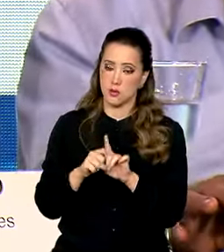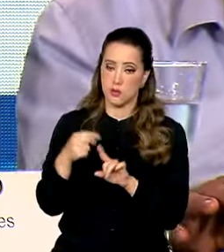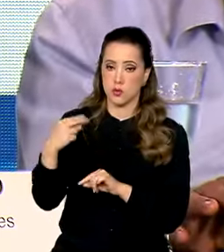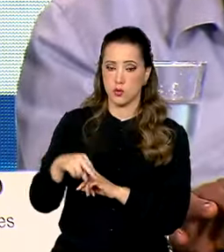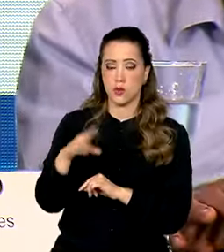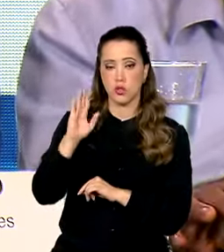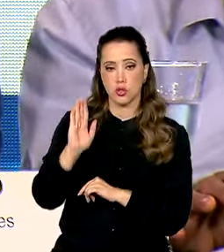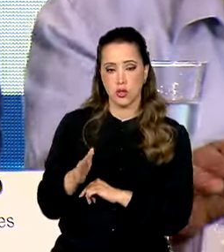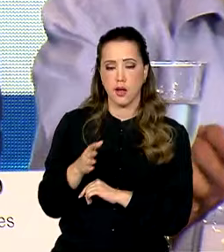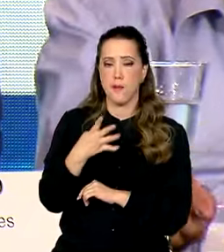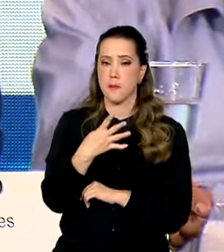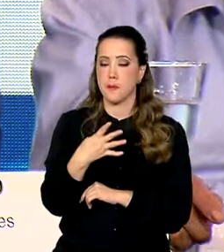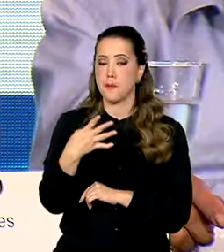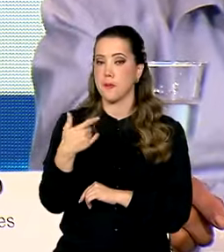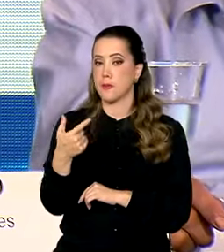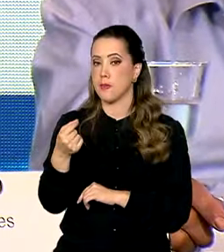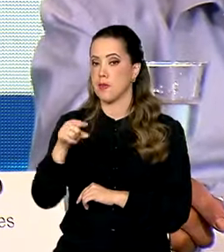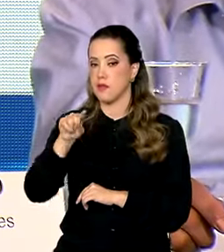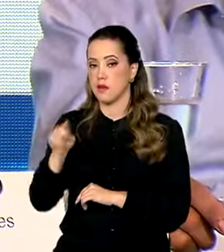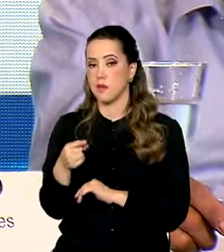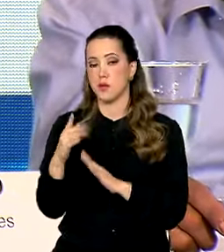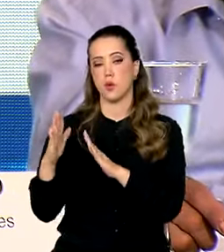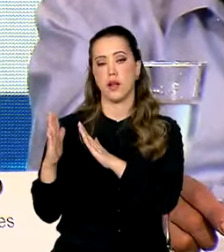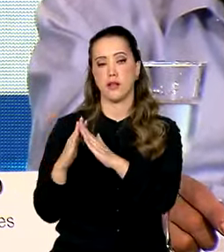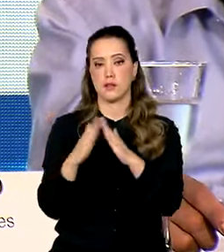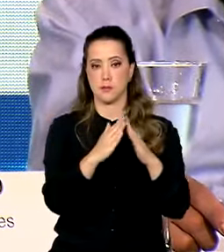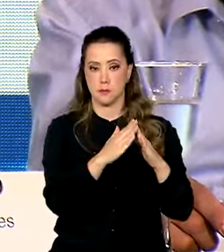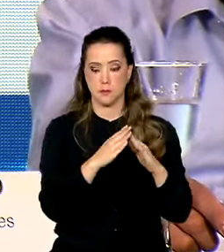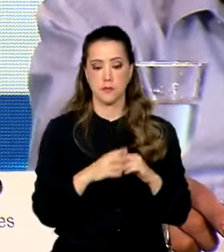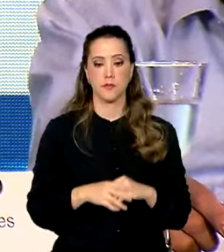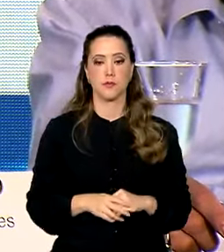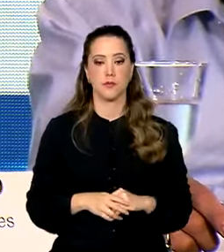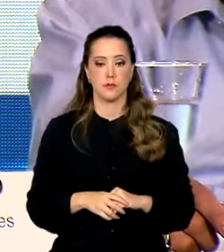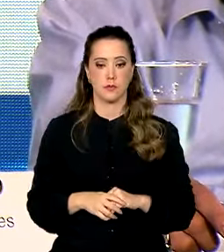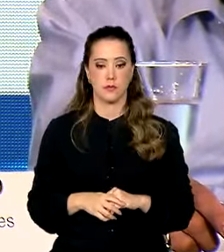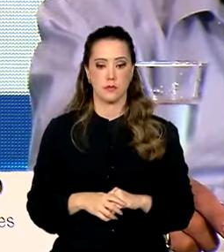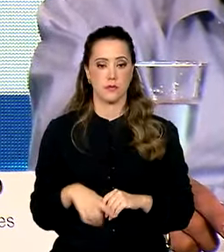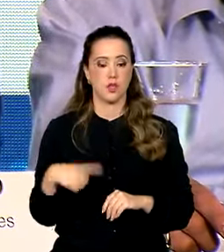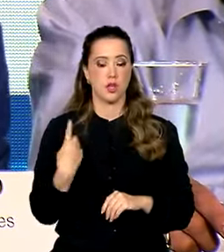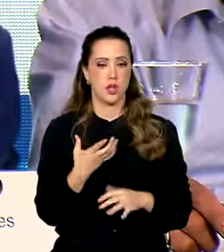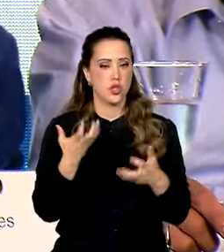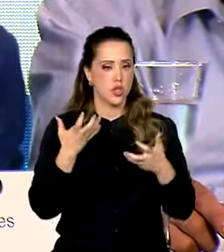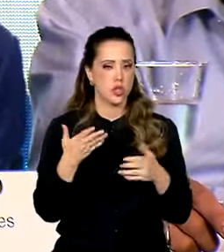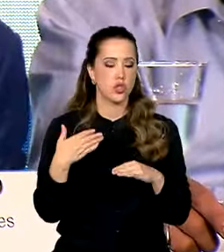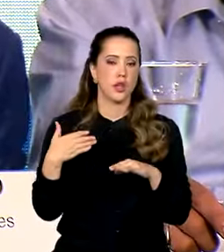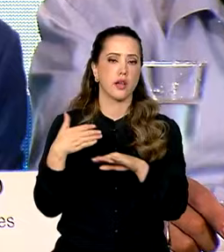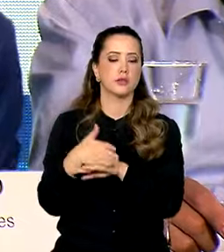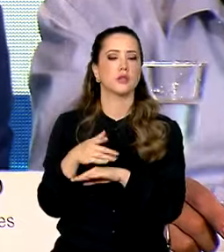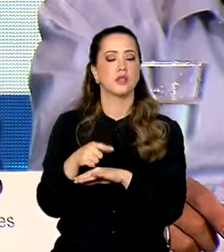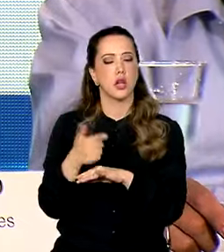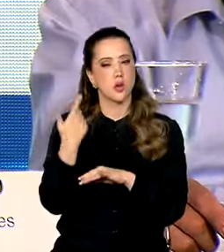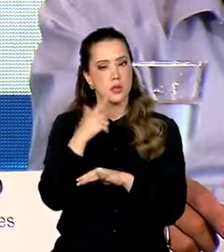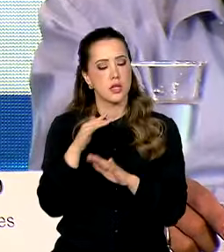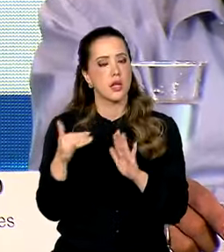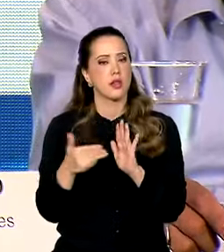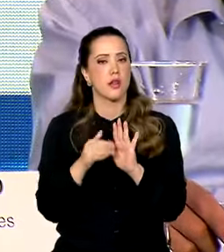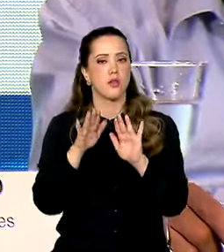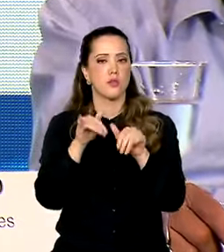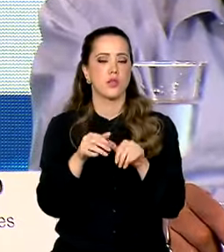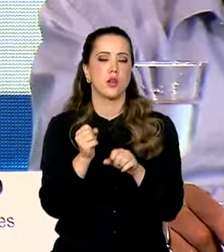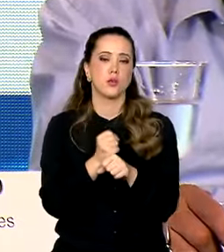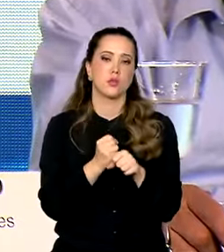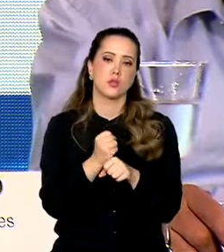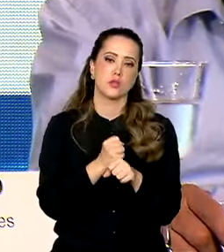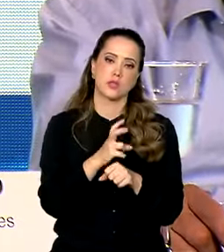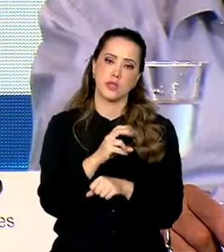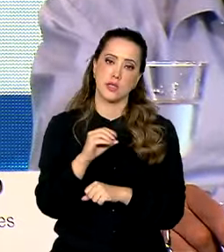nós já estamos em 420 mil unidades habitacionais. E nós queremos chegar até o final do ano em cerca de